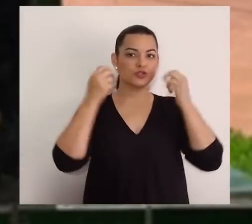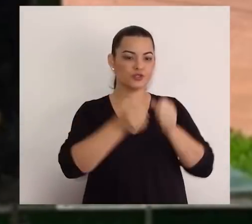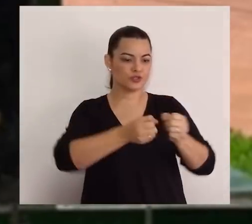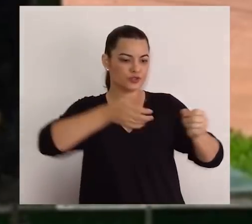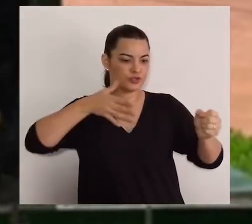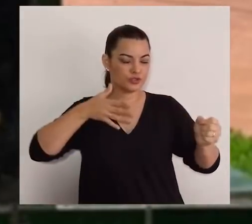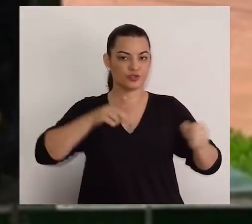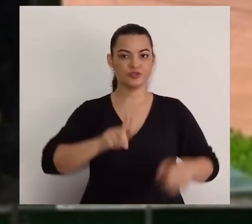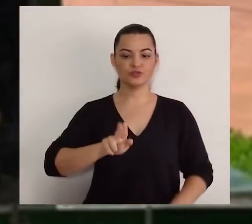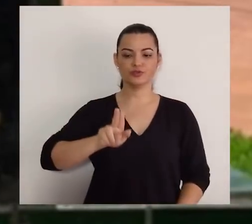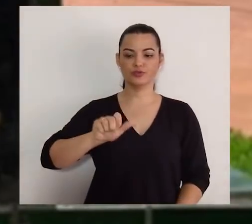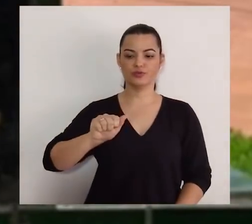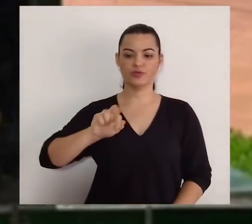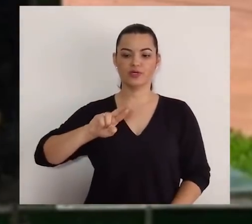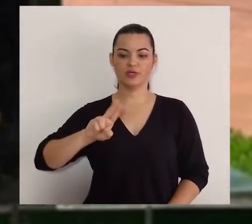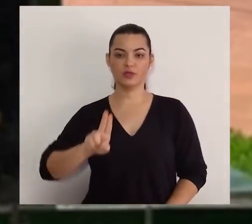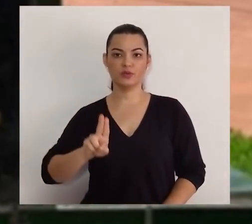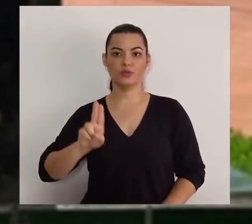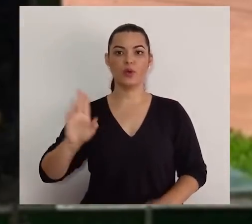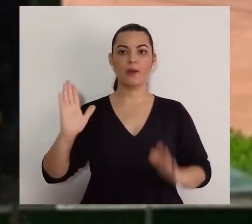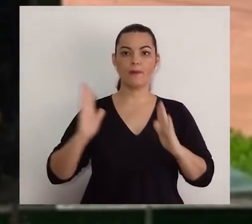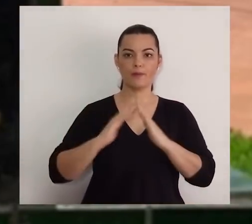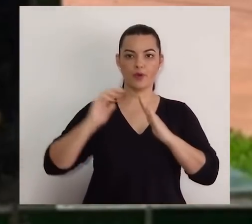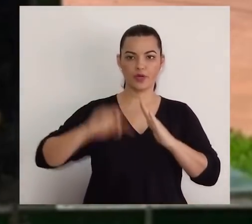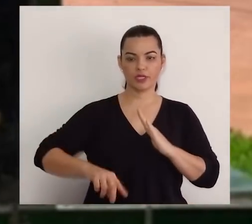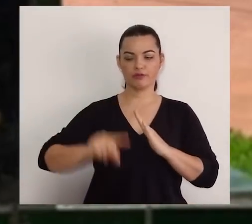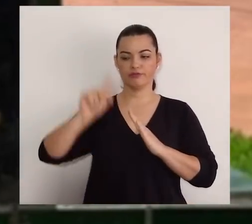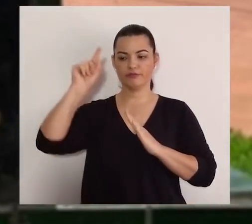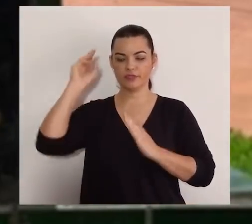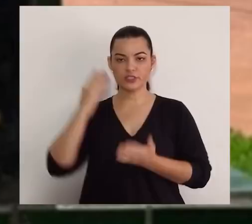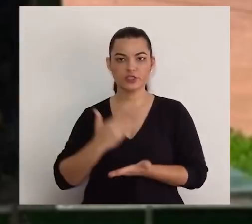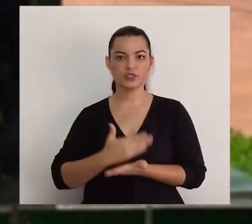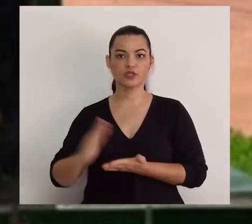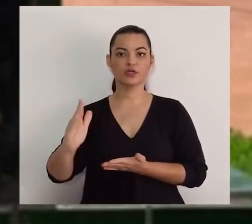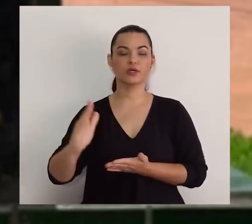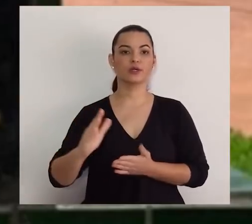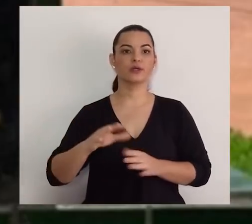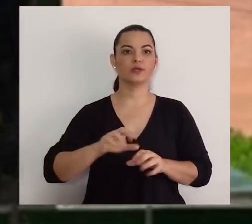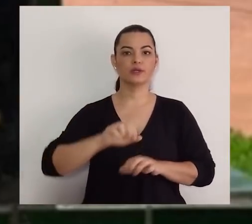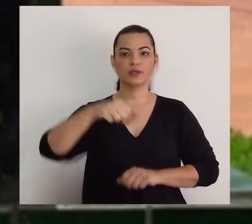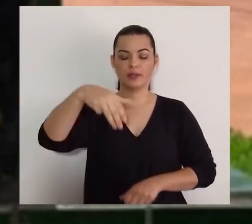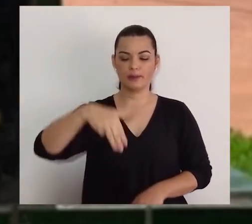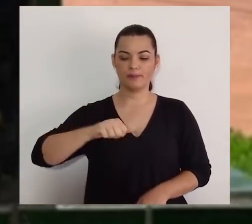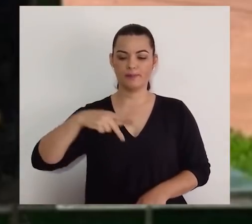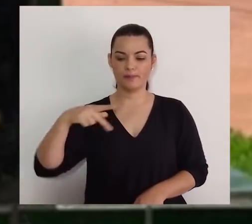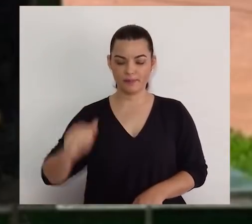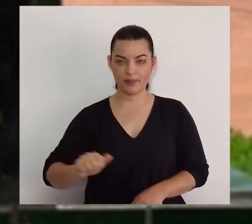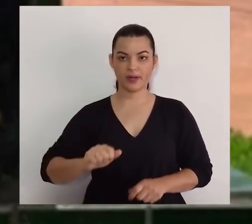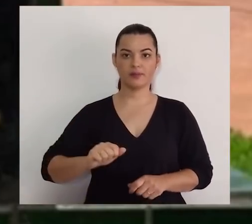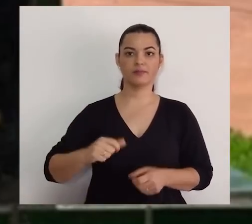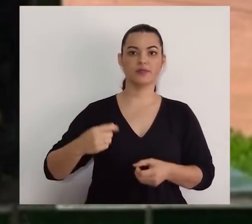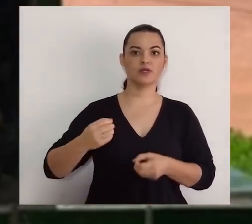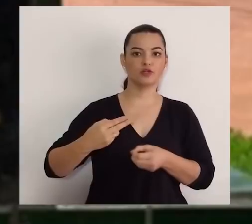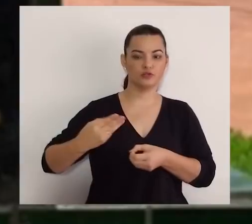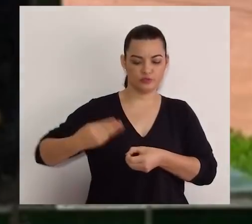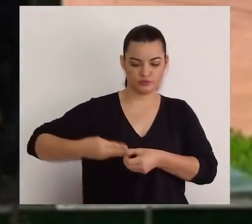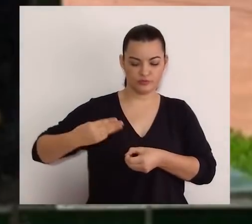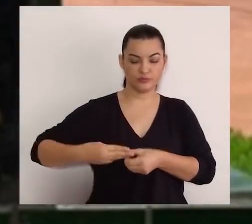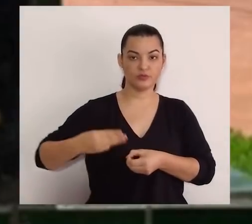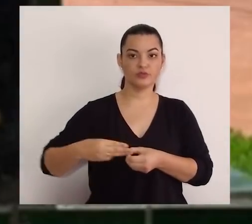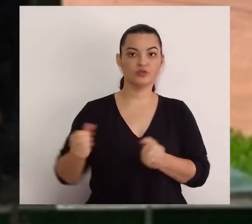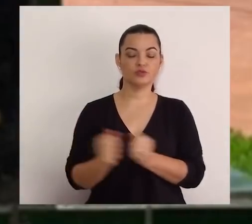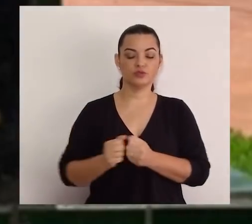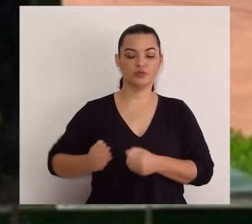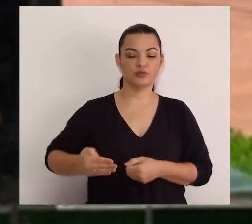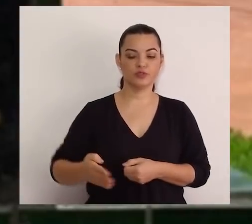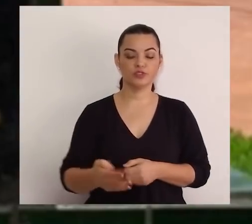Guaru, habitante primitivo de Guarulhos, mapa do município com peixinhos Guaru, representando os principais bairros